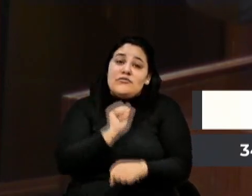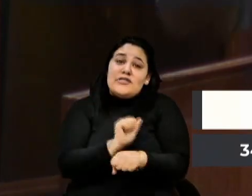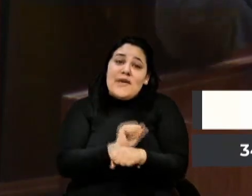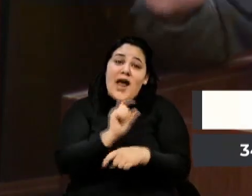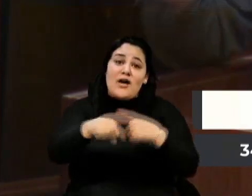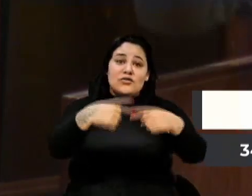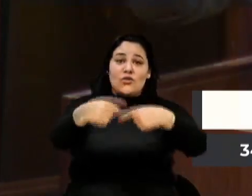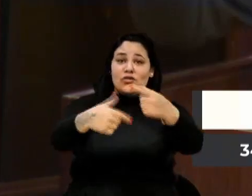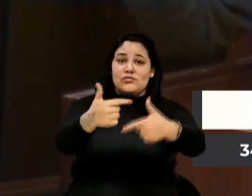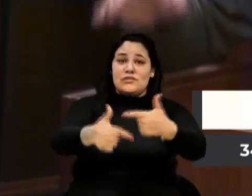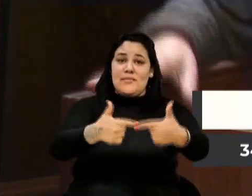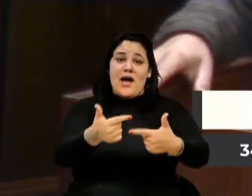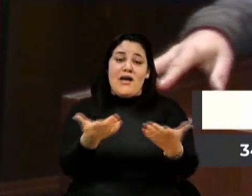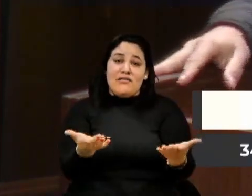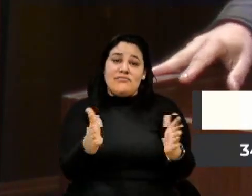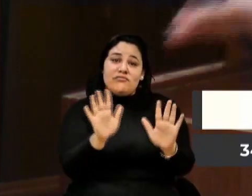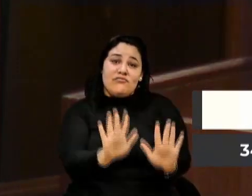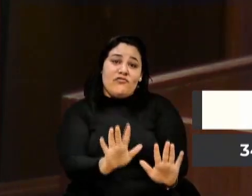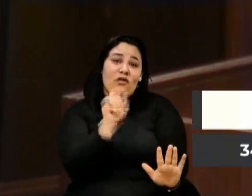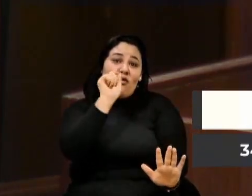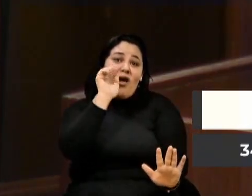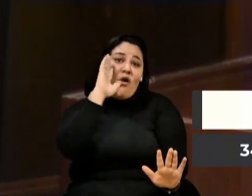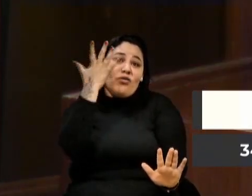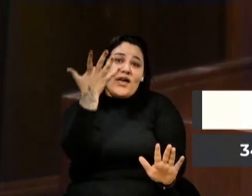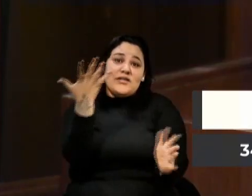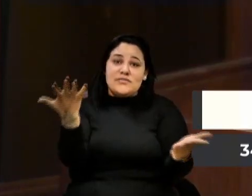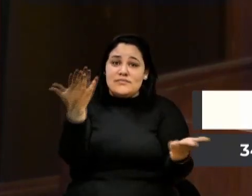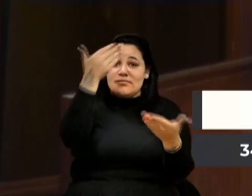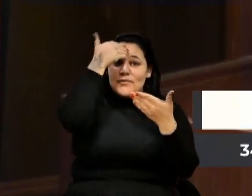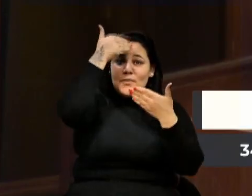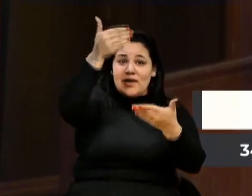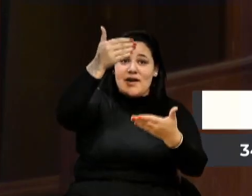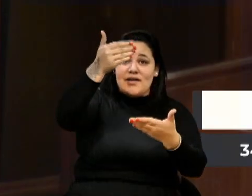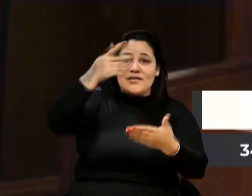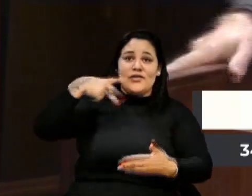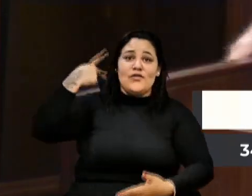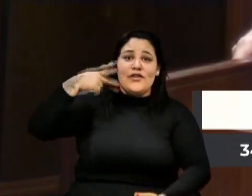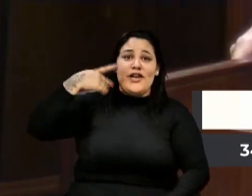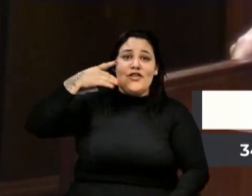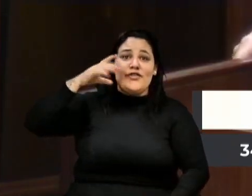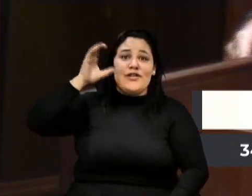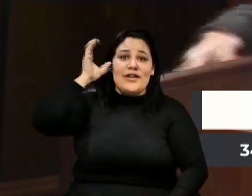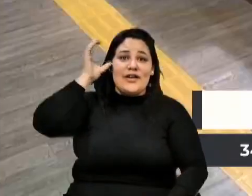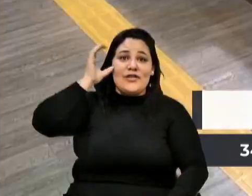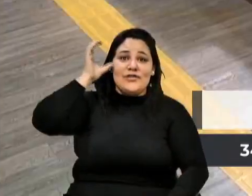capítulos para ver quem vai, quem não vai, o que acontece. Obrigado, vereador Cadori, Deus abençoe e saravá para nós. Vamos que vamos.